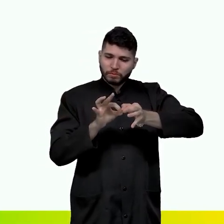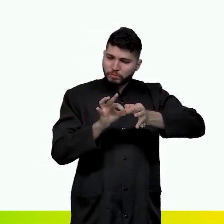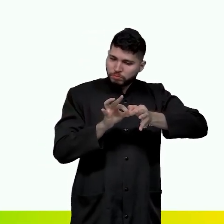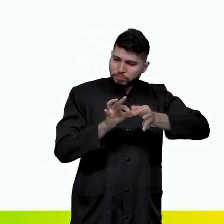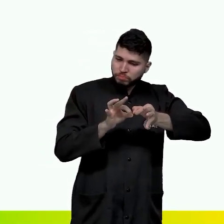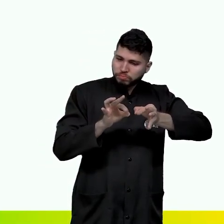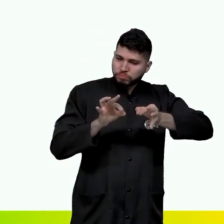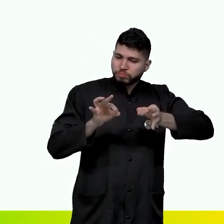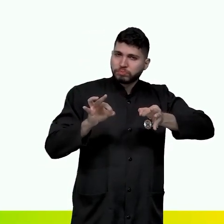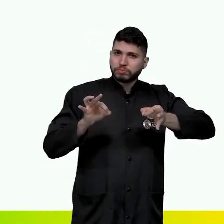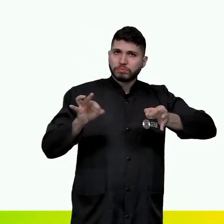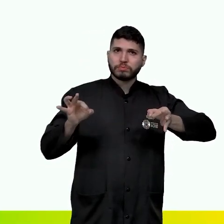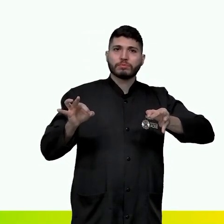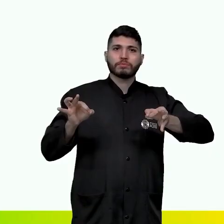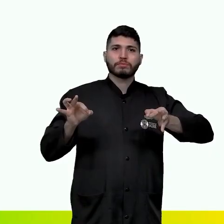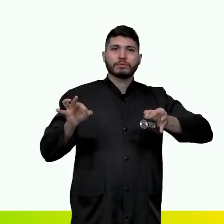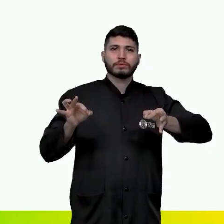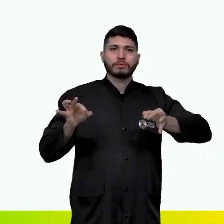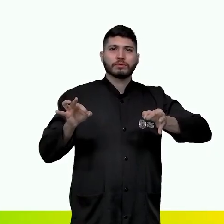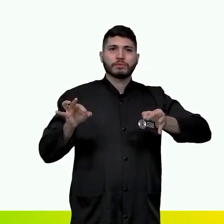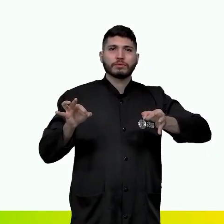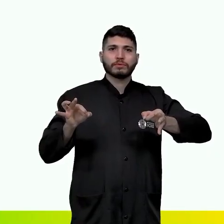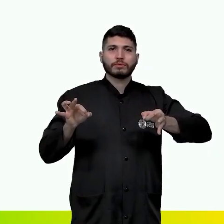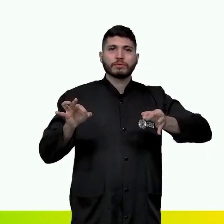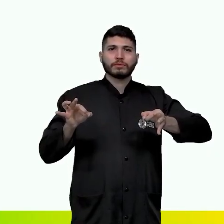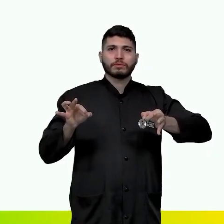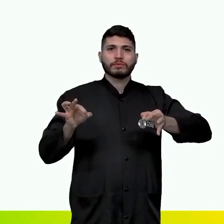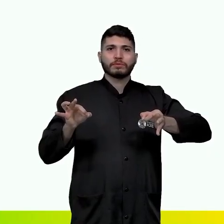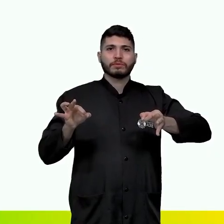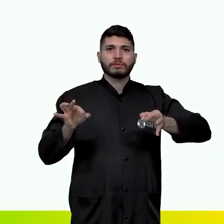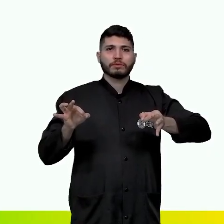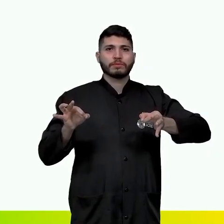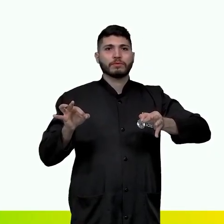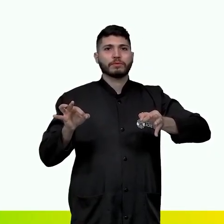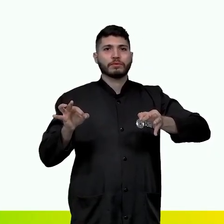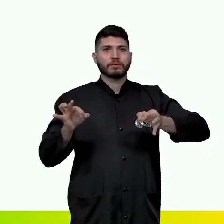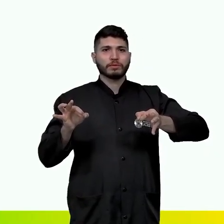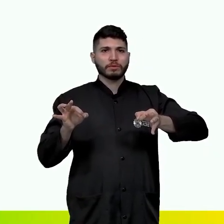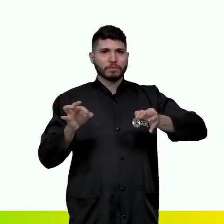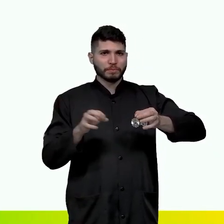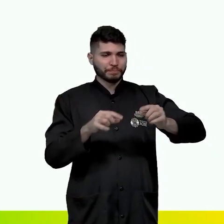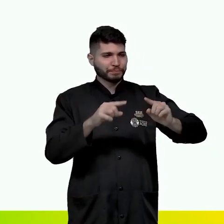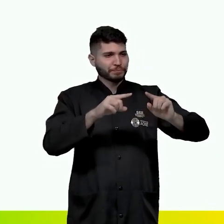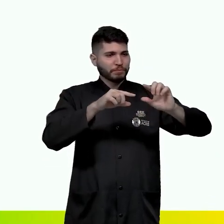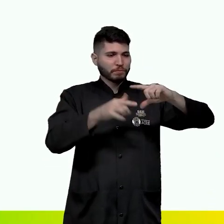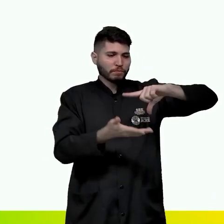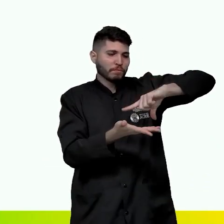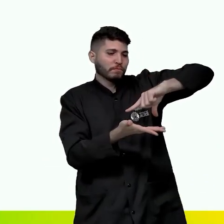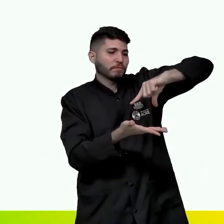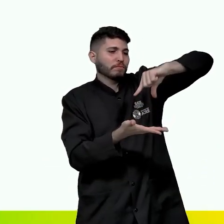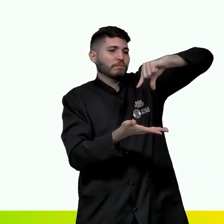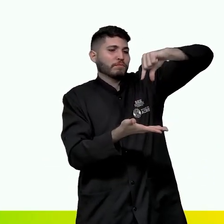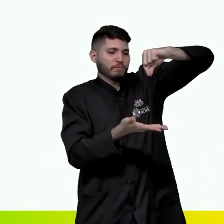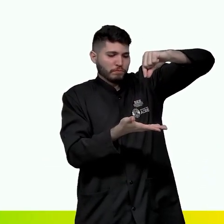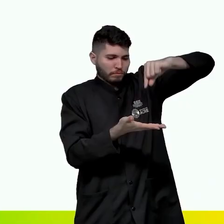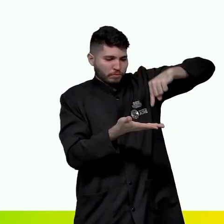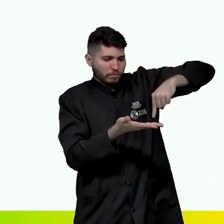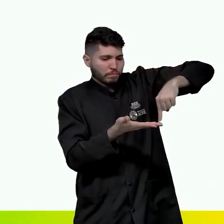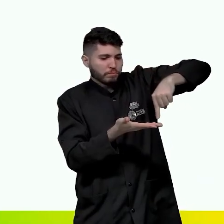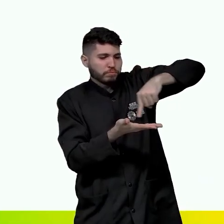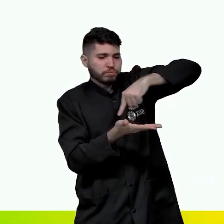desses arco aqui do setor é o mesmo comprimento da circunferência. Veja que eu peguei ele aqui e cortei,